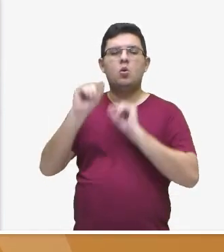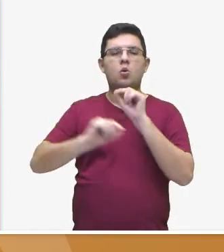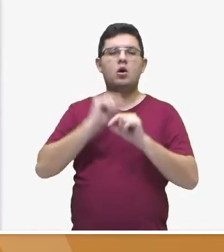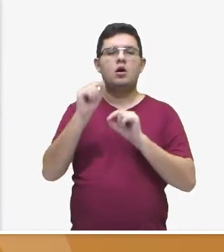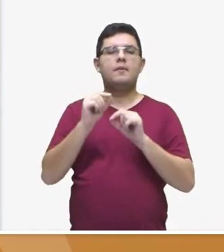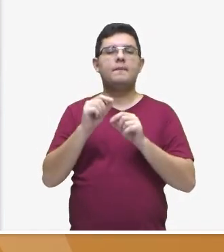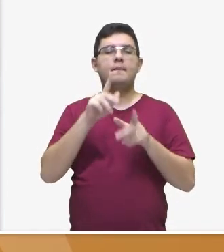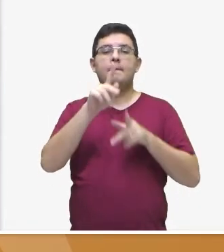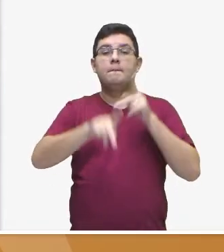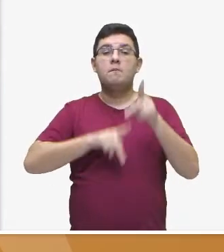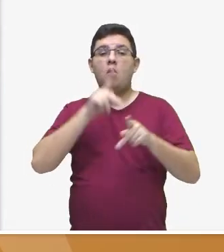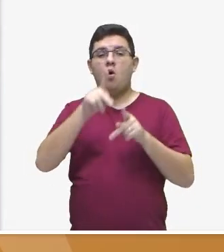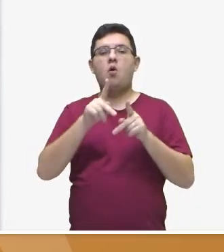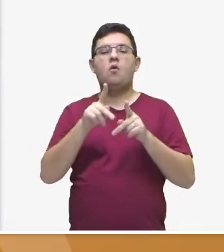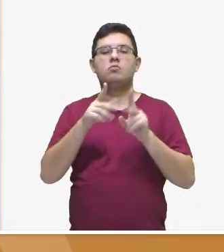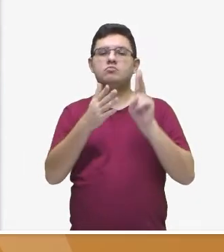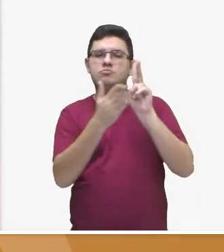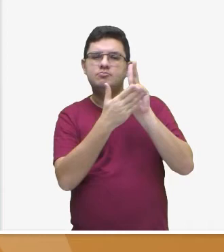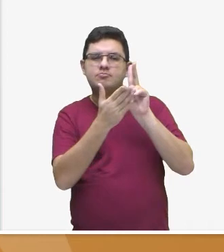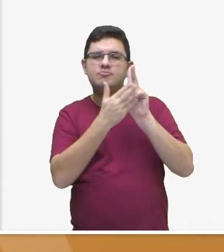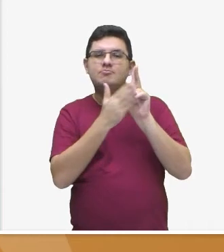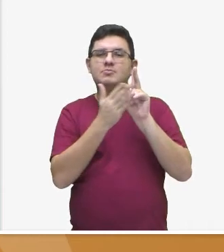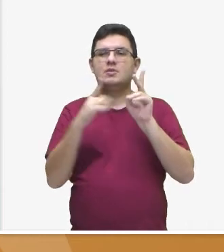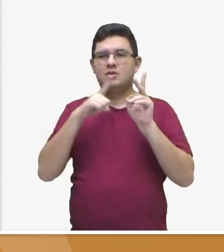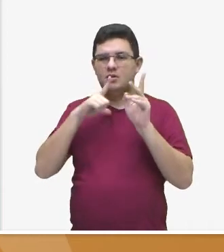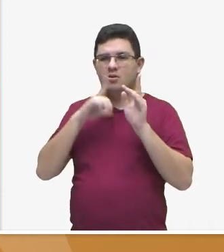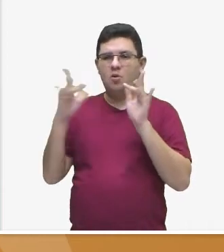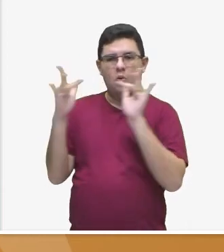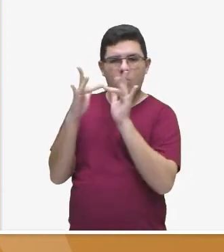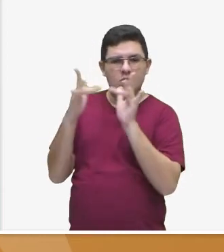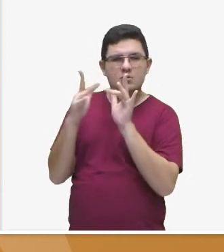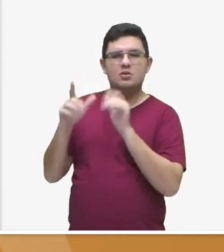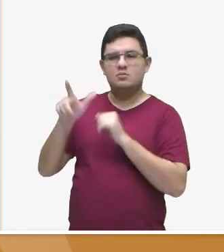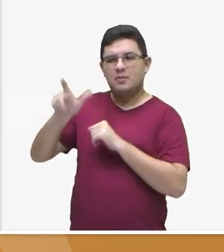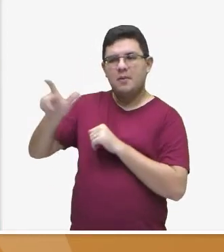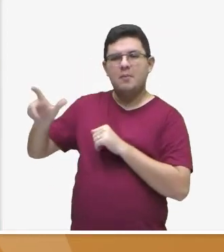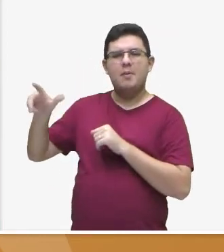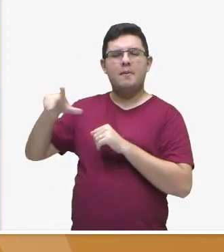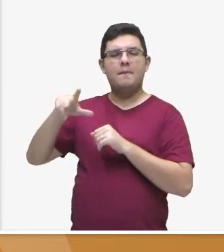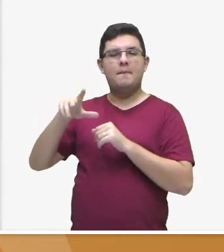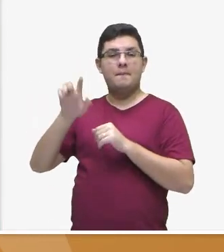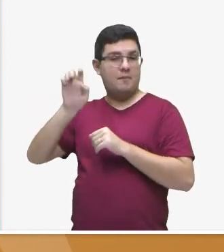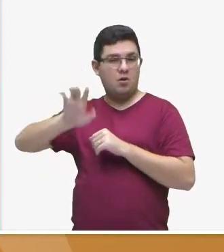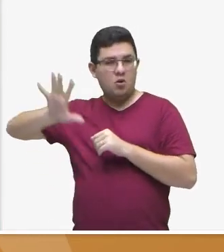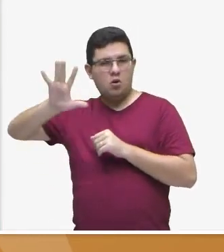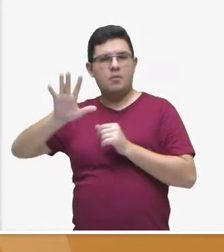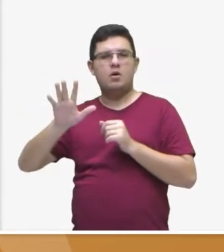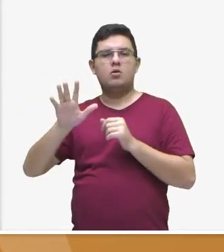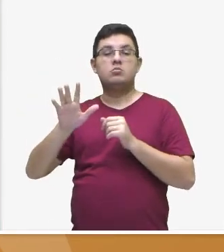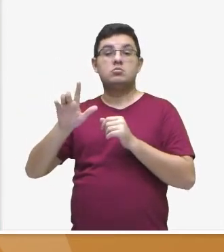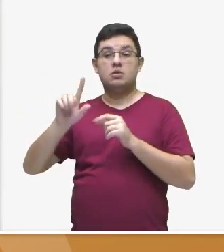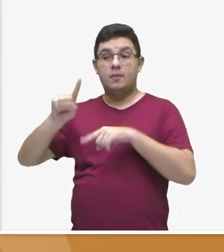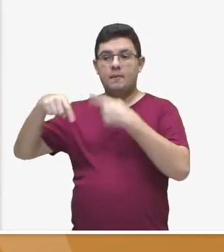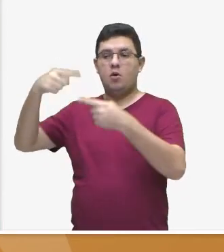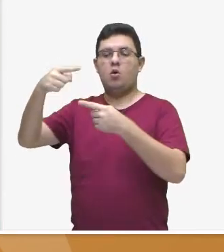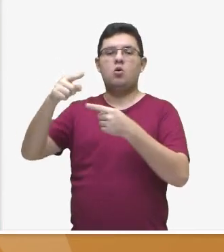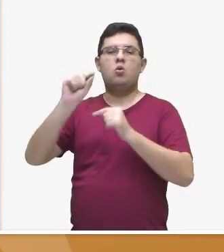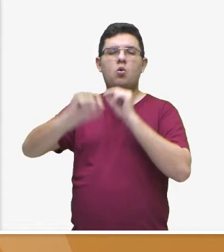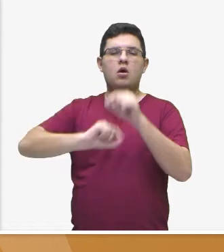processo de conquista e extermínio, eles nos deixaram diversas práticas culturais que